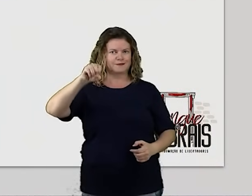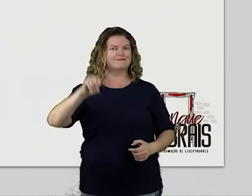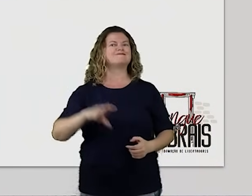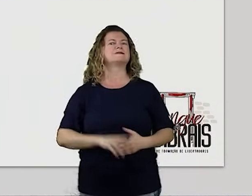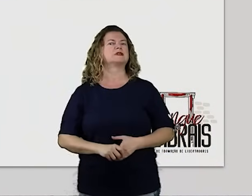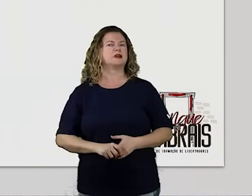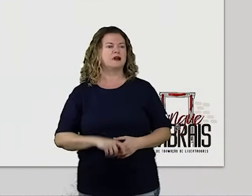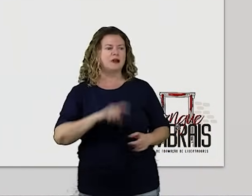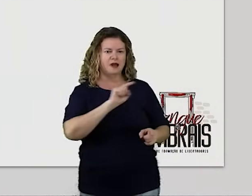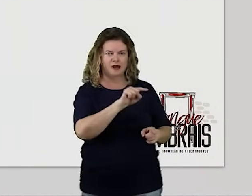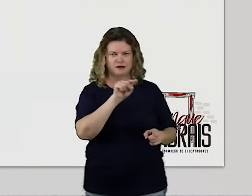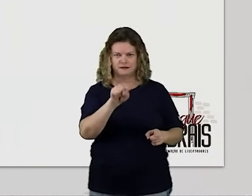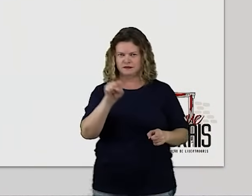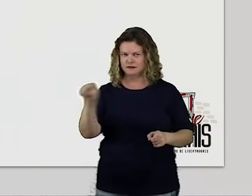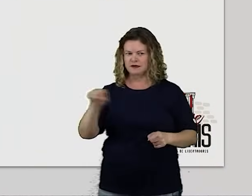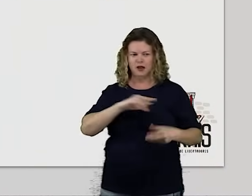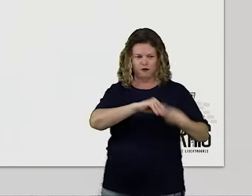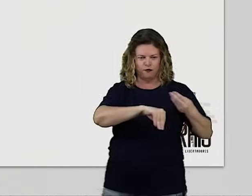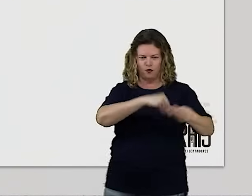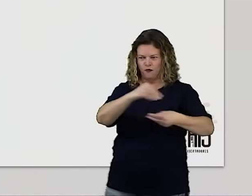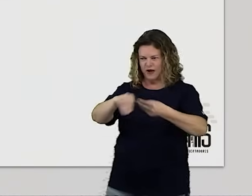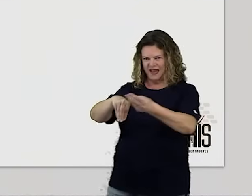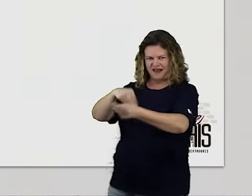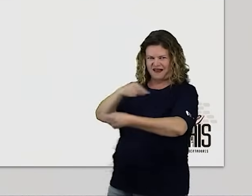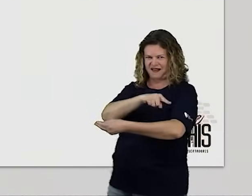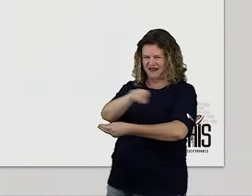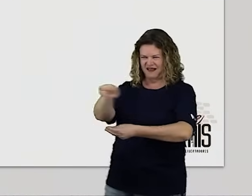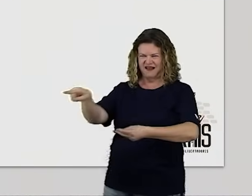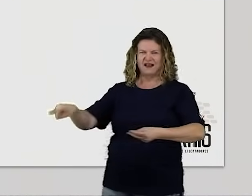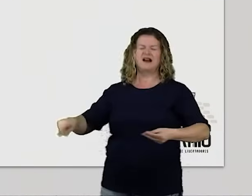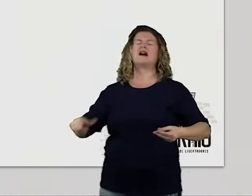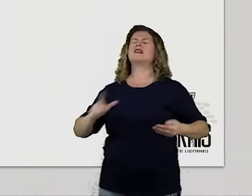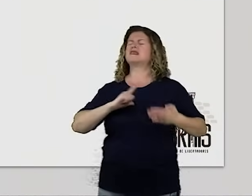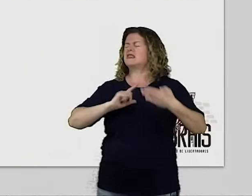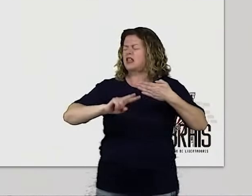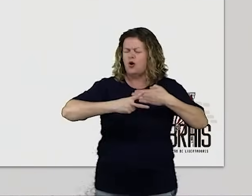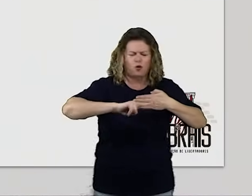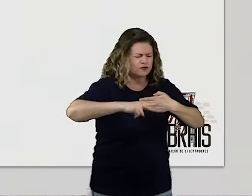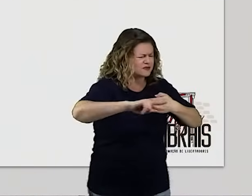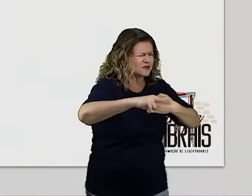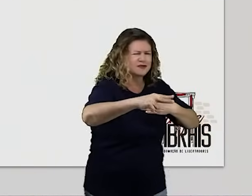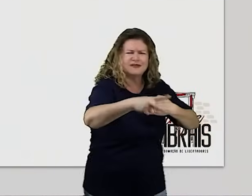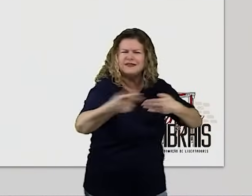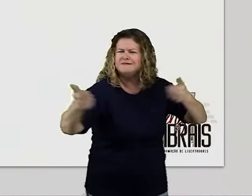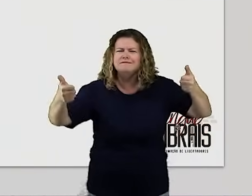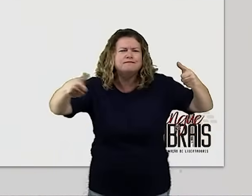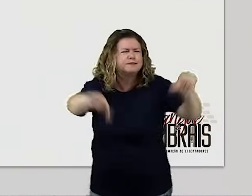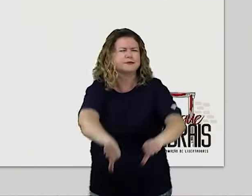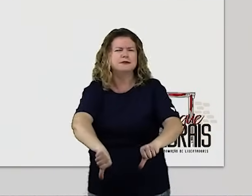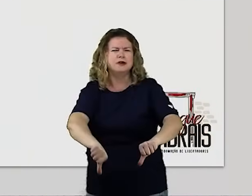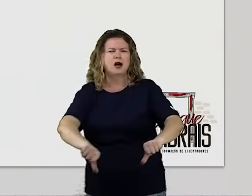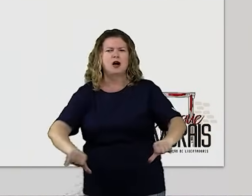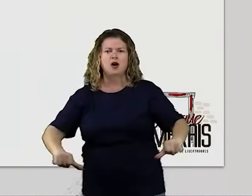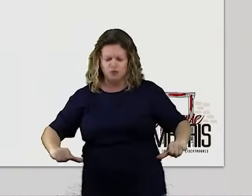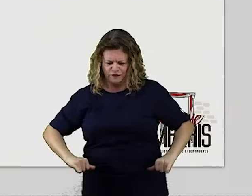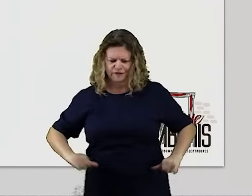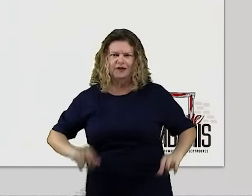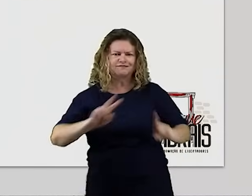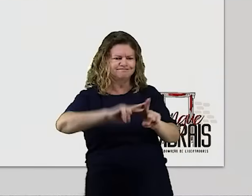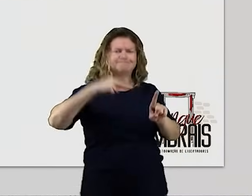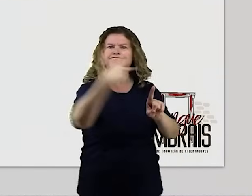implacáveis perseguem a pessoa sofrimento multiplicado perda de